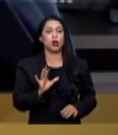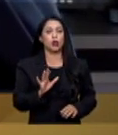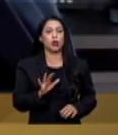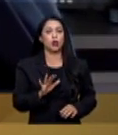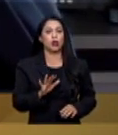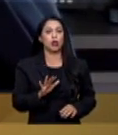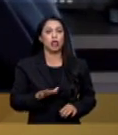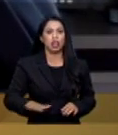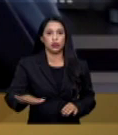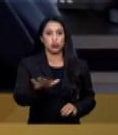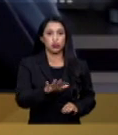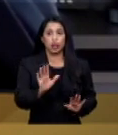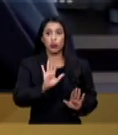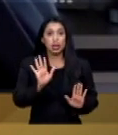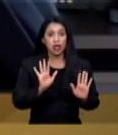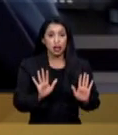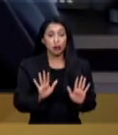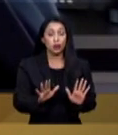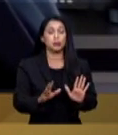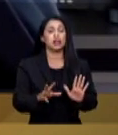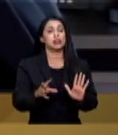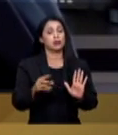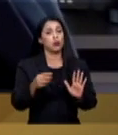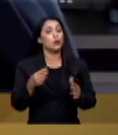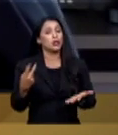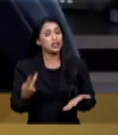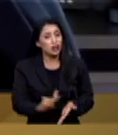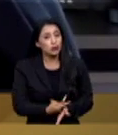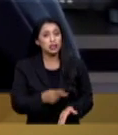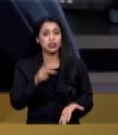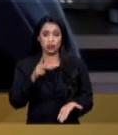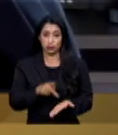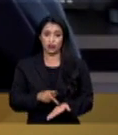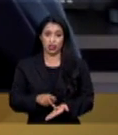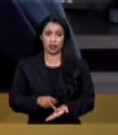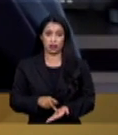como essas leis vêm sendo concretizadas.